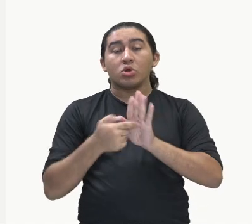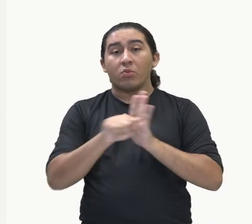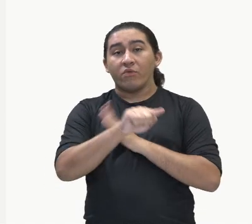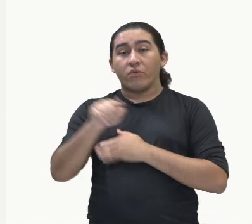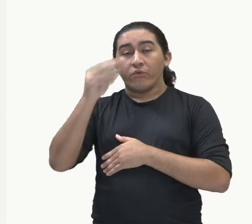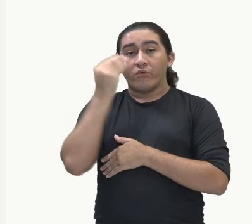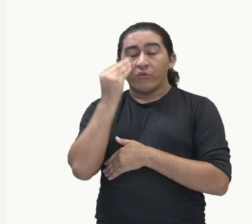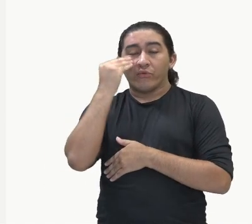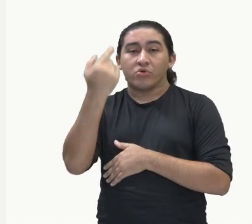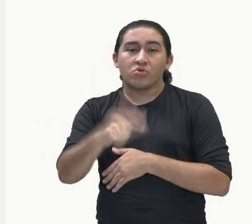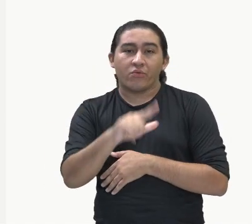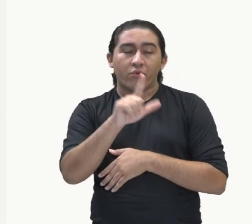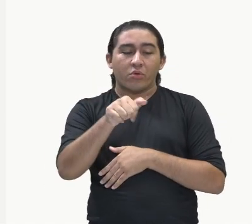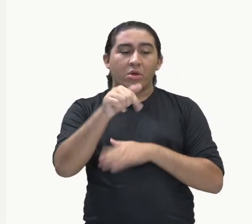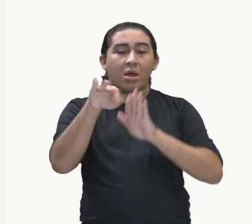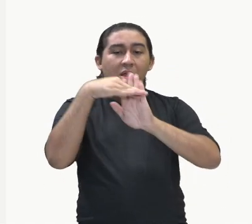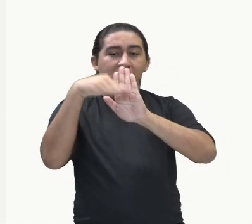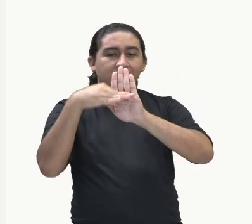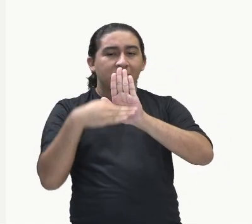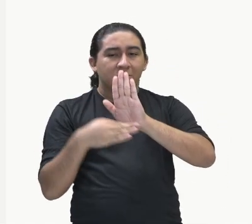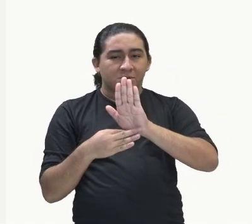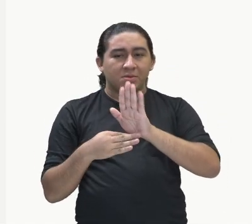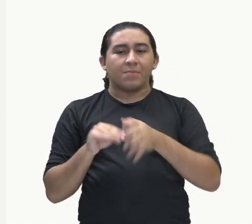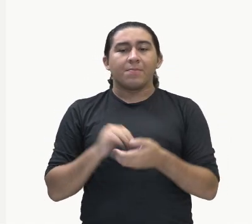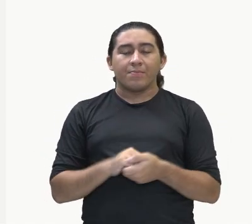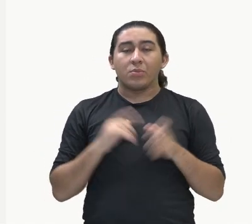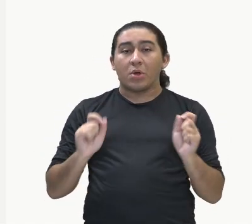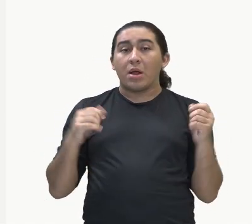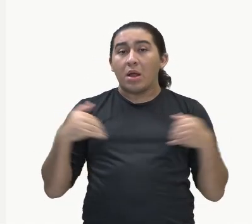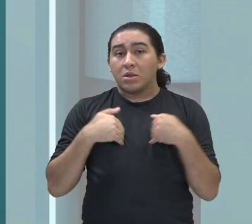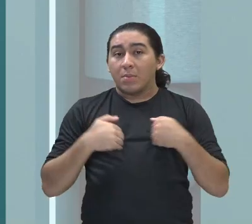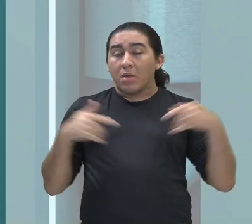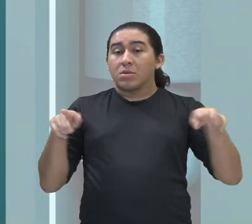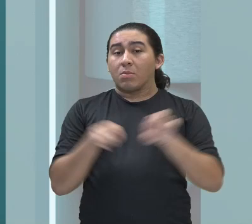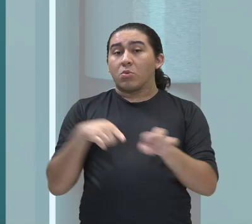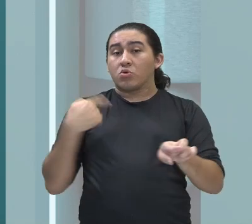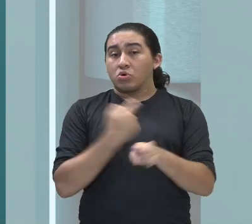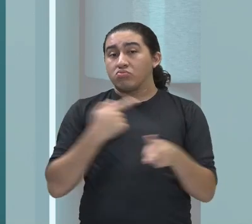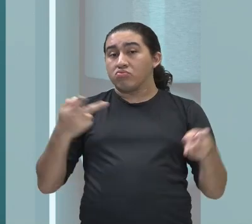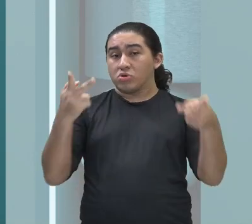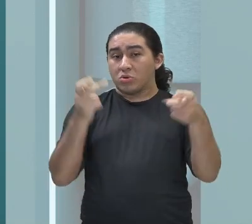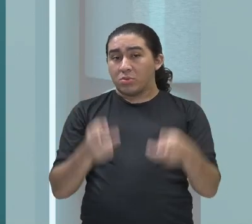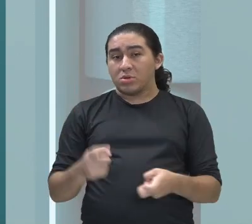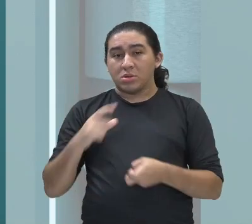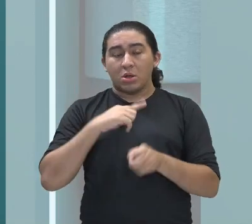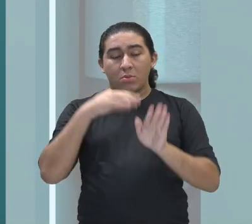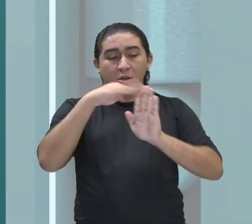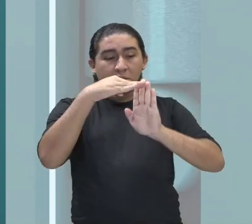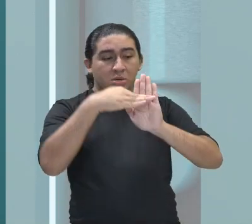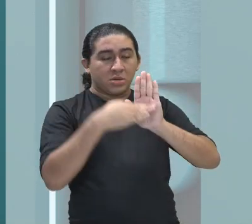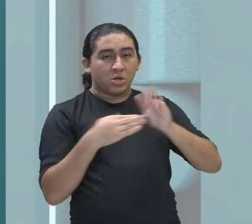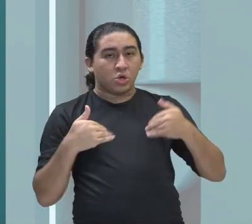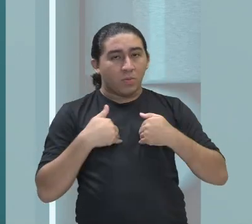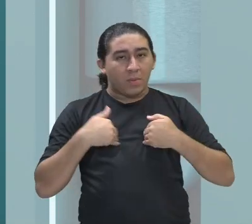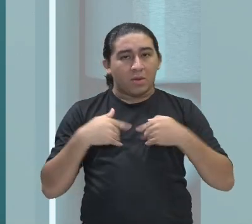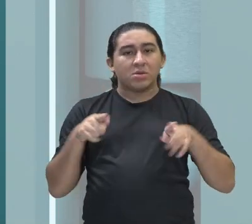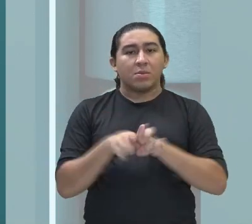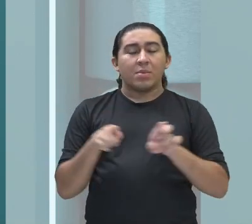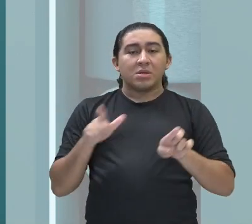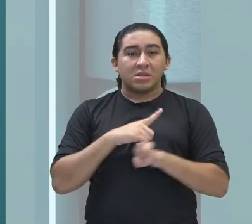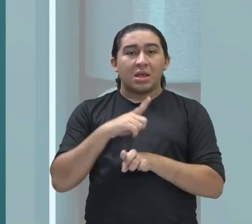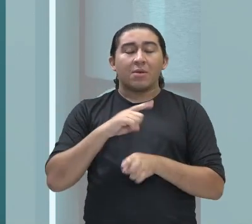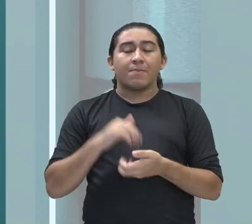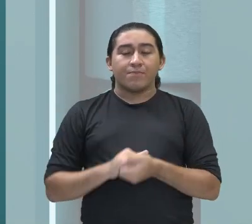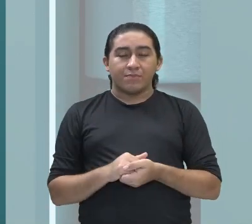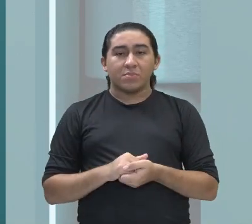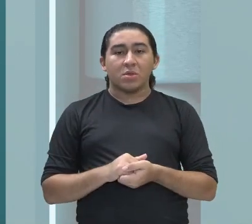vez mais, aquela lista de animais, né, que nós vimos, uma lista ali de animais, inclusive tem o peixe-boi, que é bem